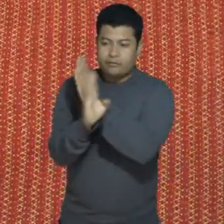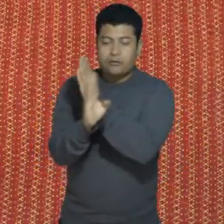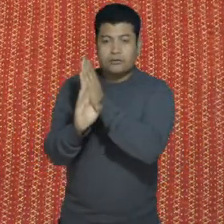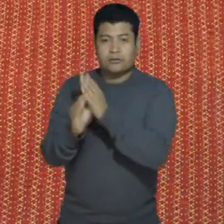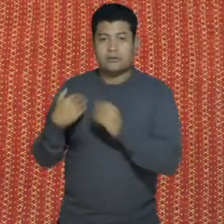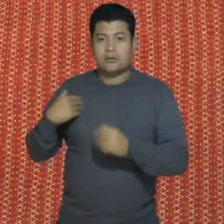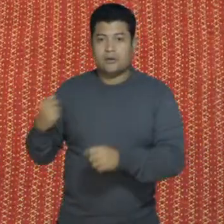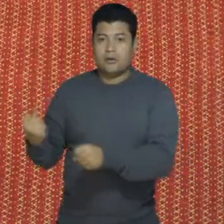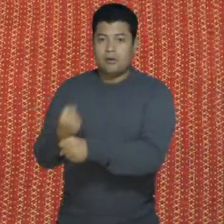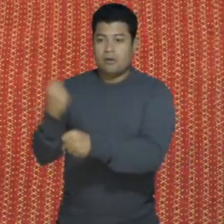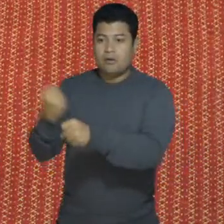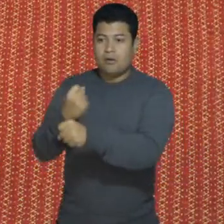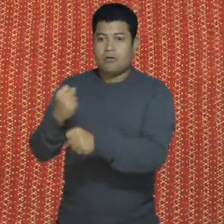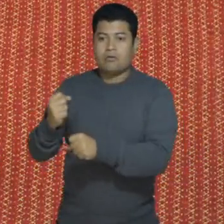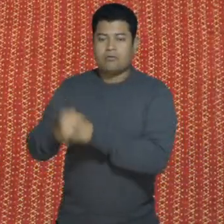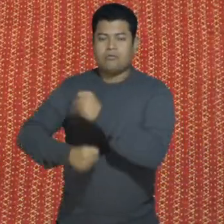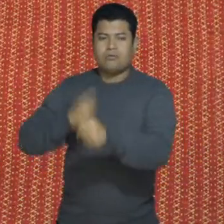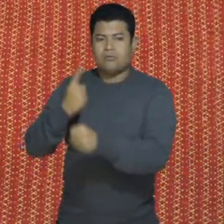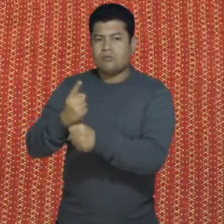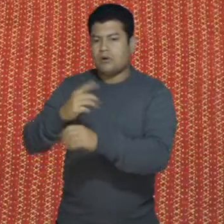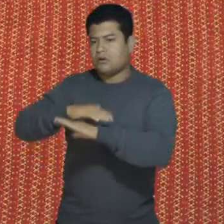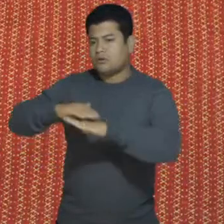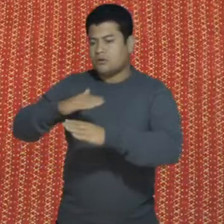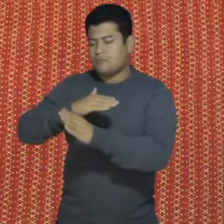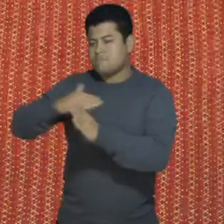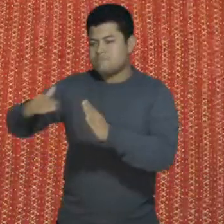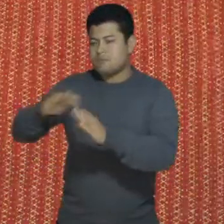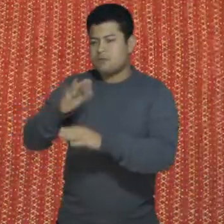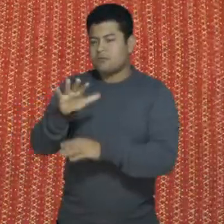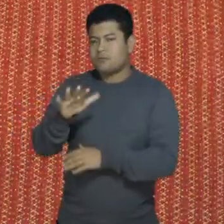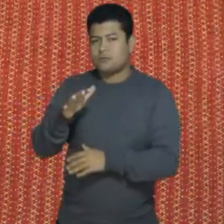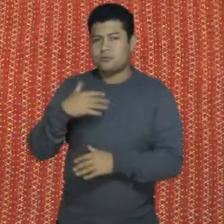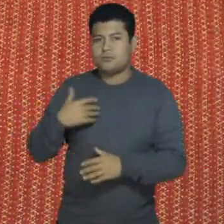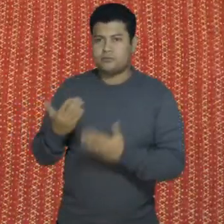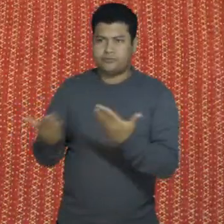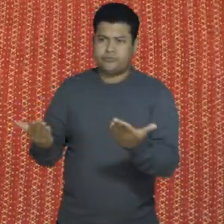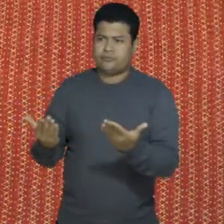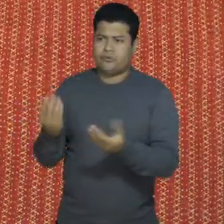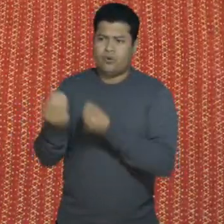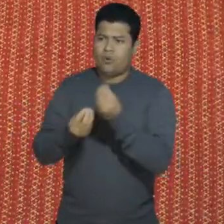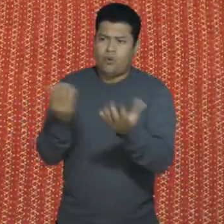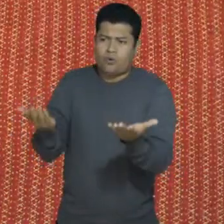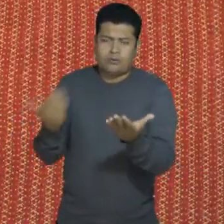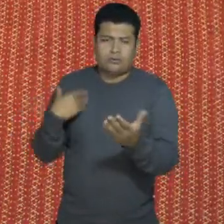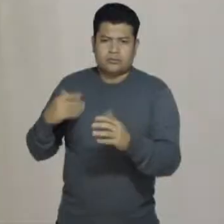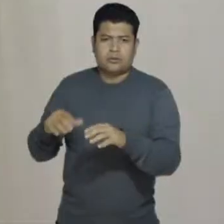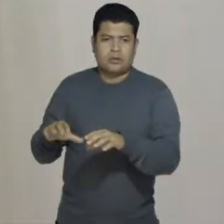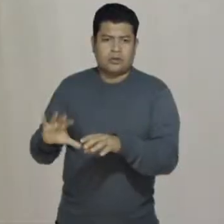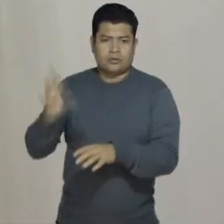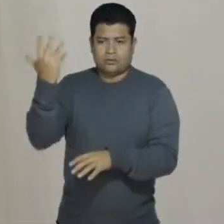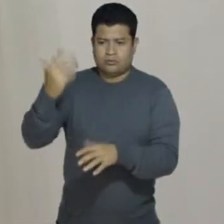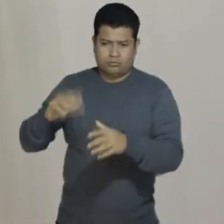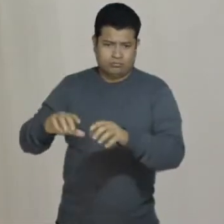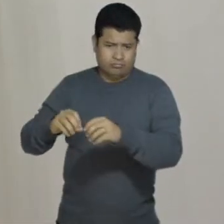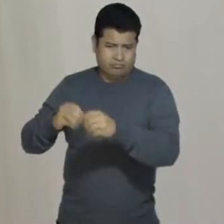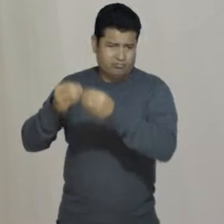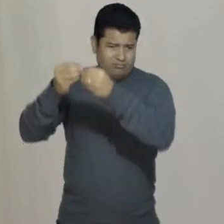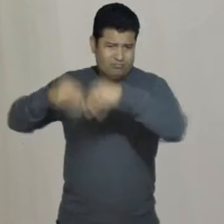obra que foi inaugurada um ano e meio é não Não tem lógica ter acontecido isso obrigado obrigado